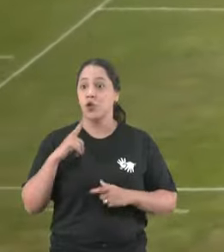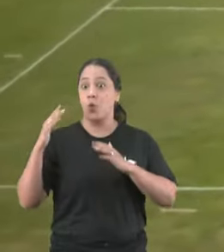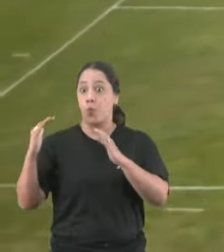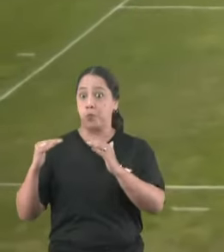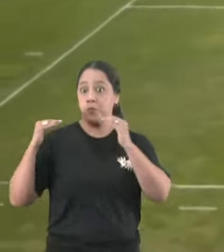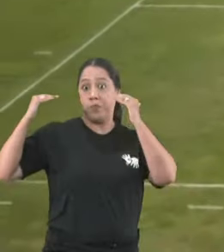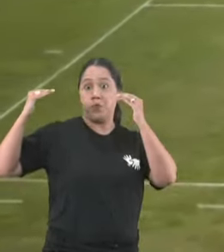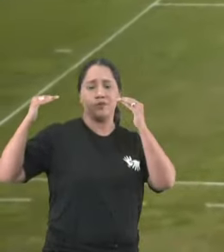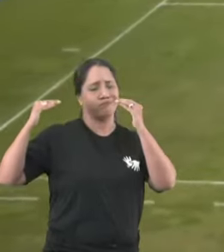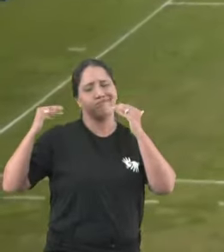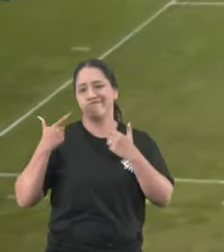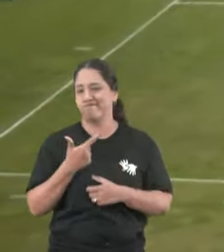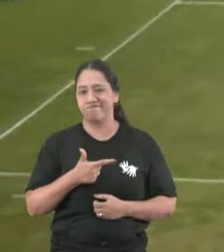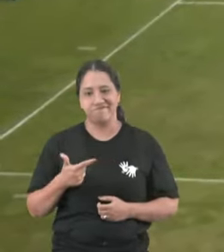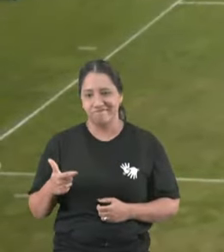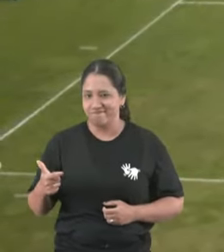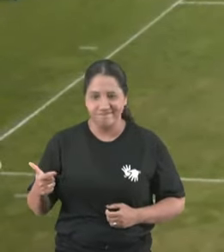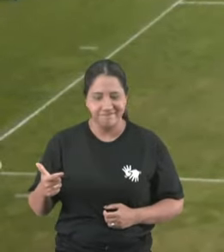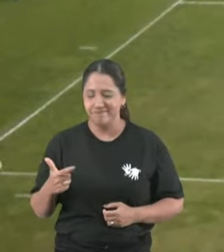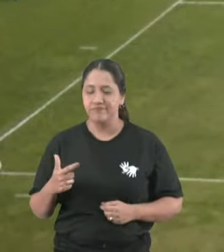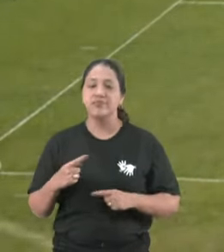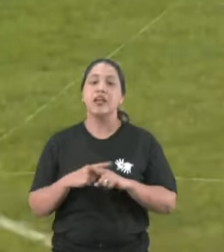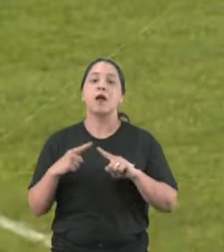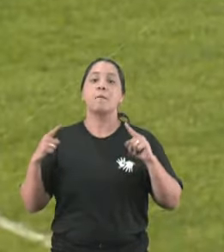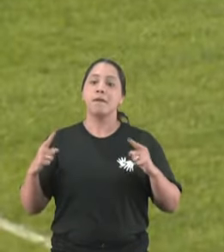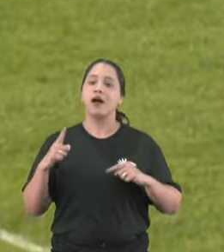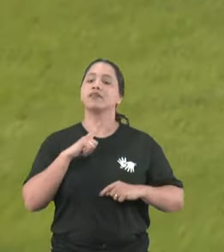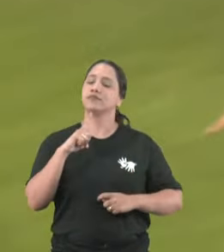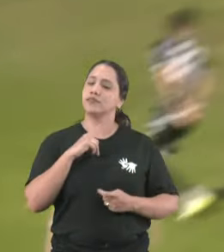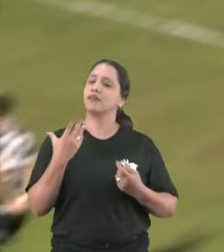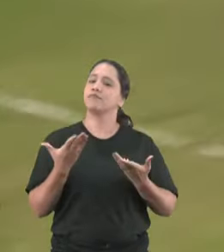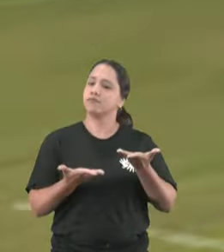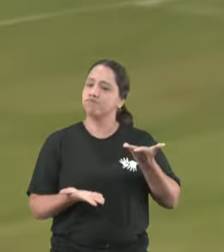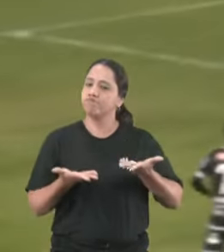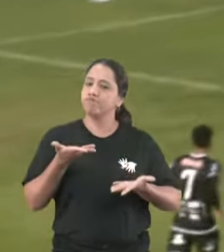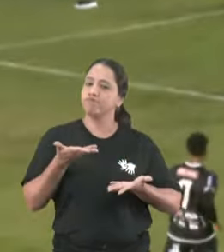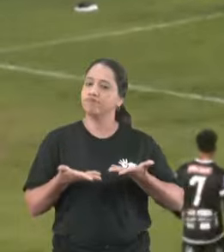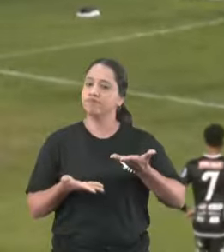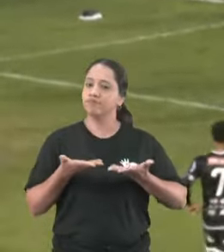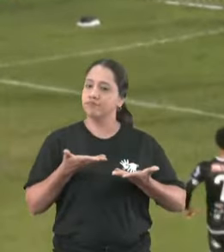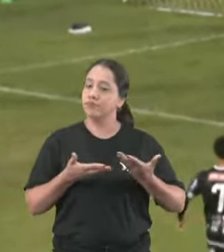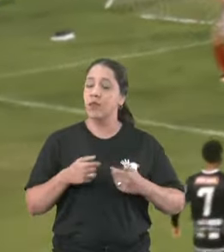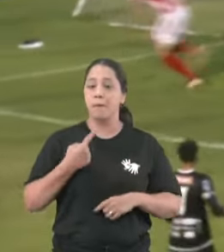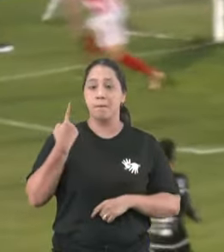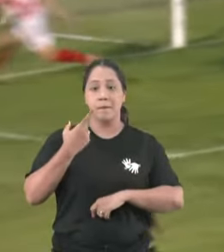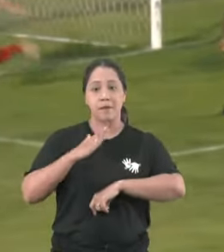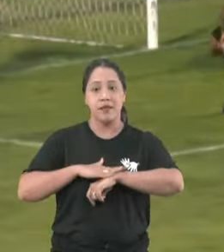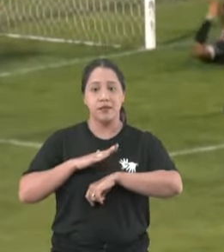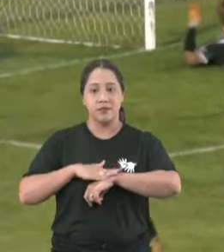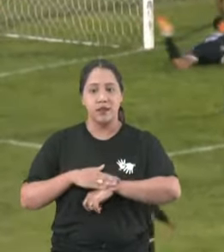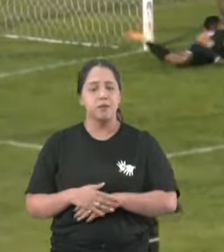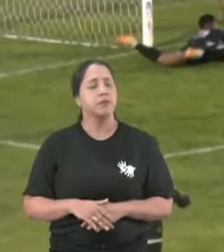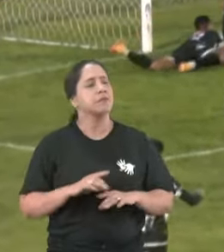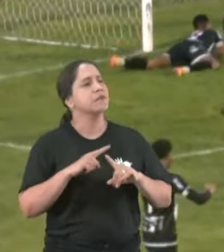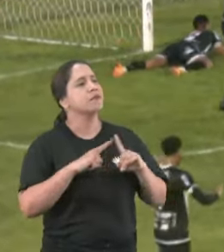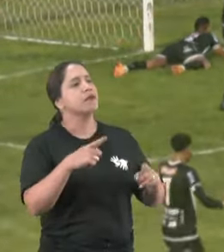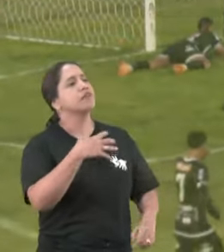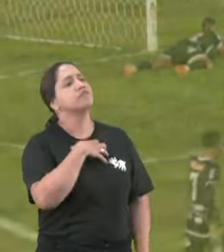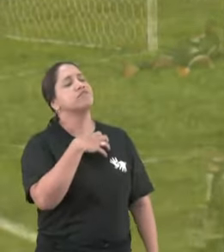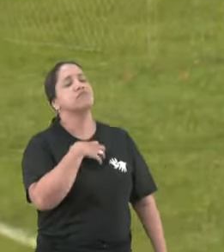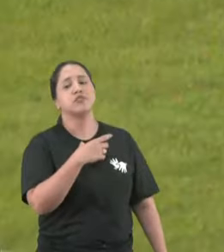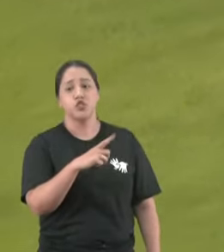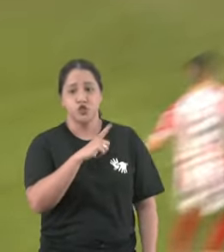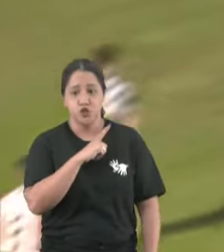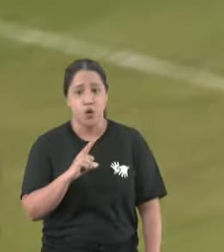ao outro, mas de muito equilíbrio ao longo desse primeiro tempo. Roberto, o sentimento que eu